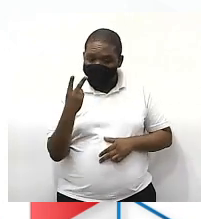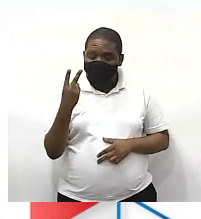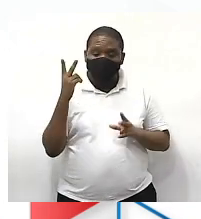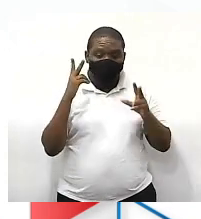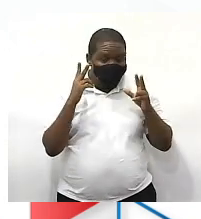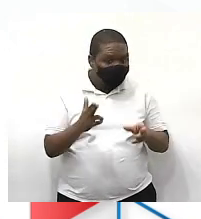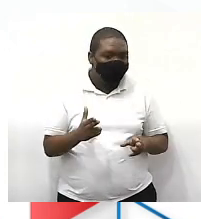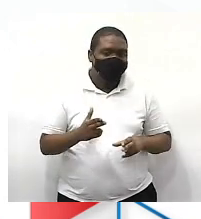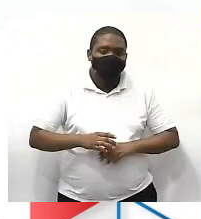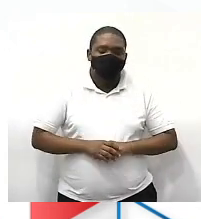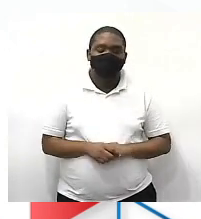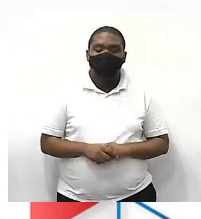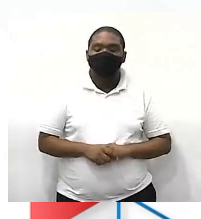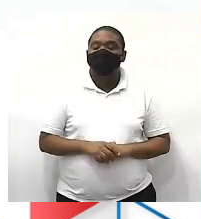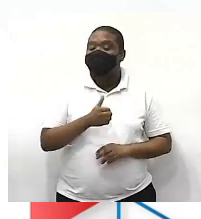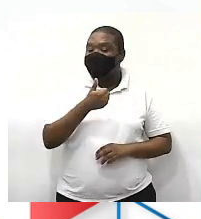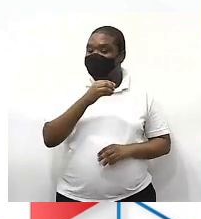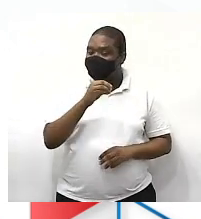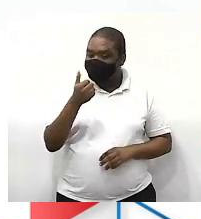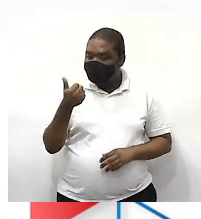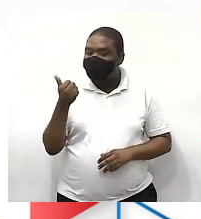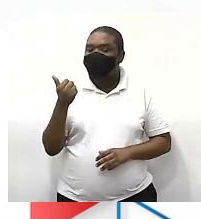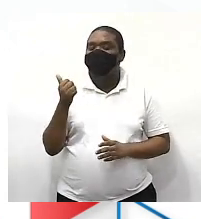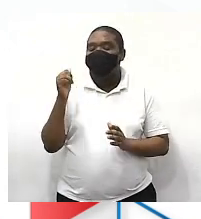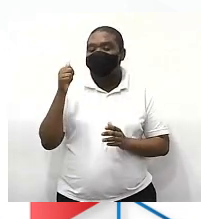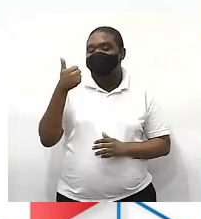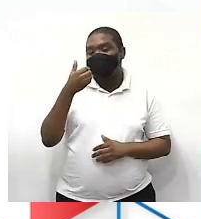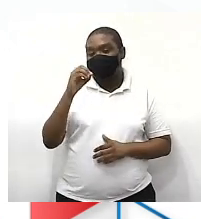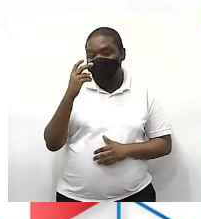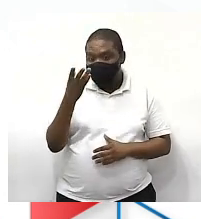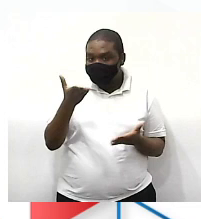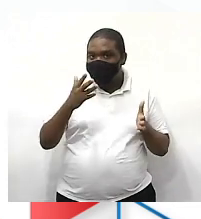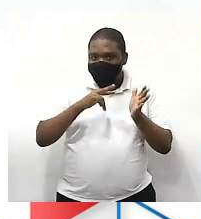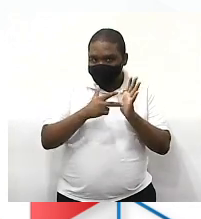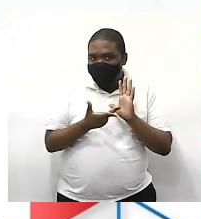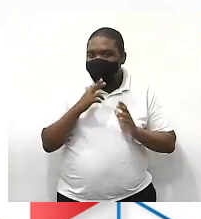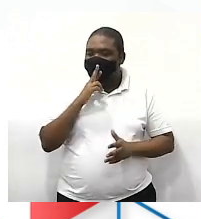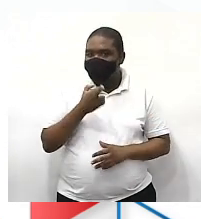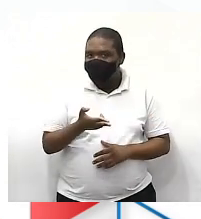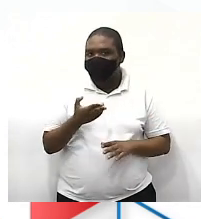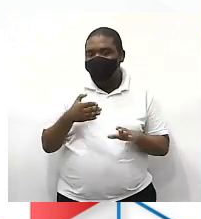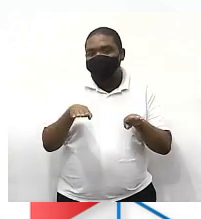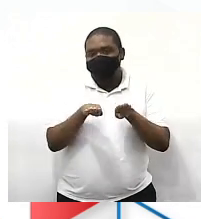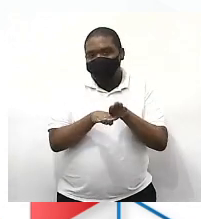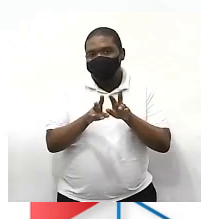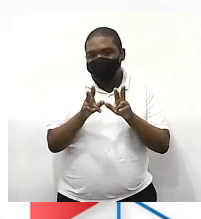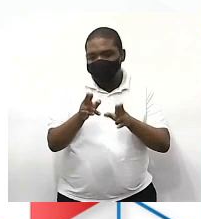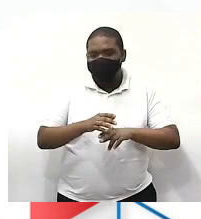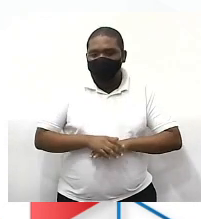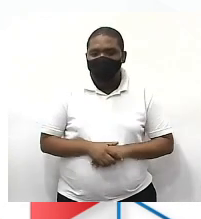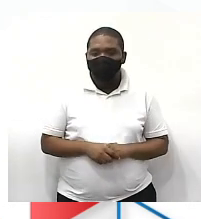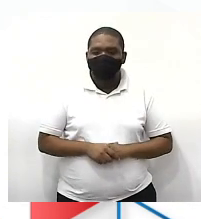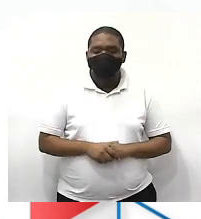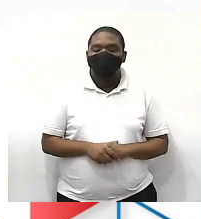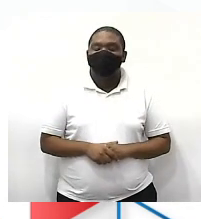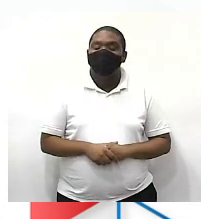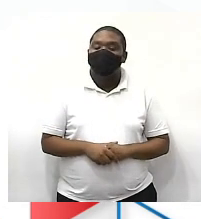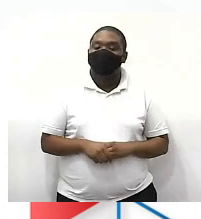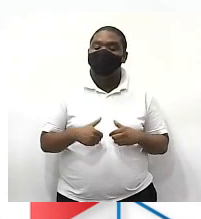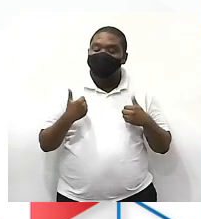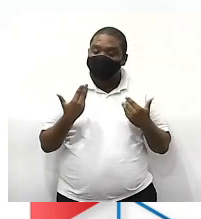ao símbolo, tá? 101. O 102 é esse símbolo, é a resposta de igualdade. Tranquilo? Vem comigo